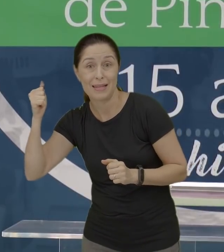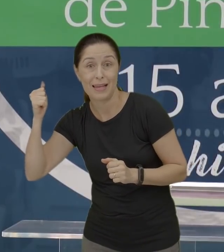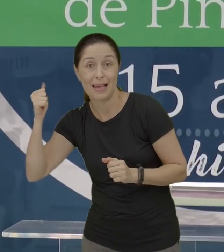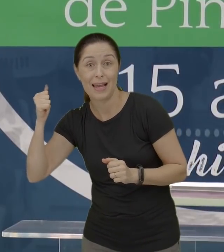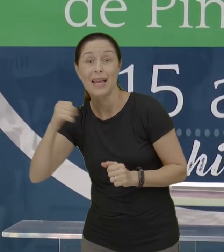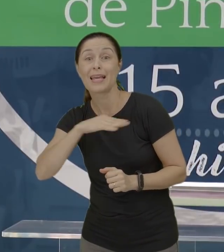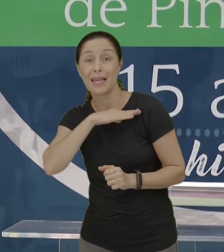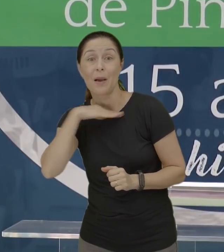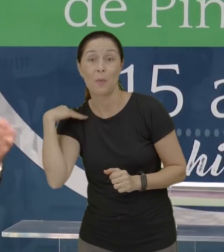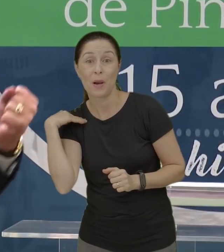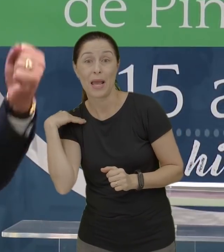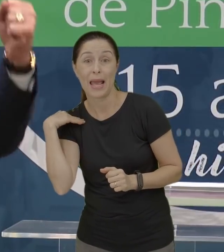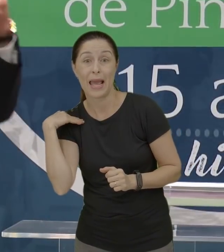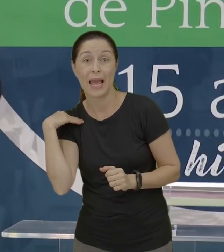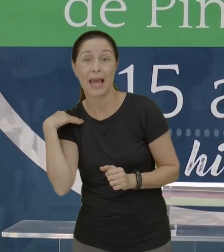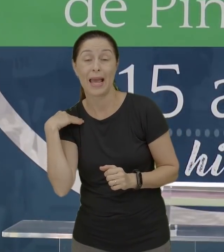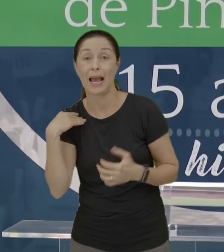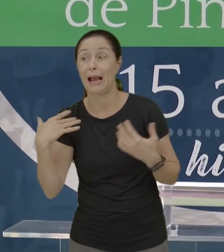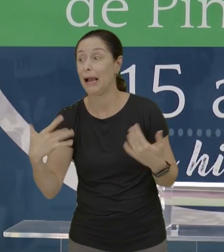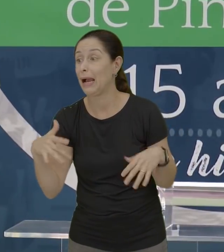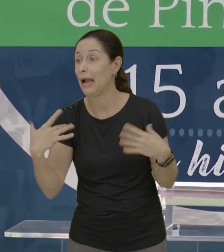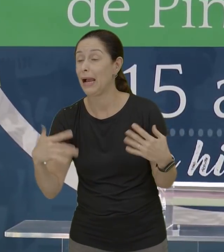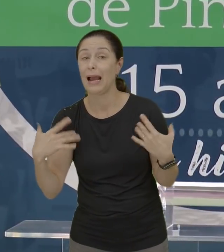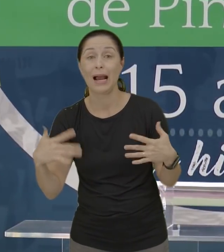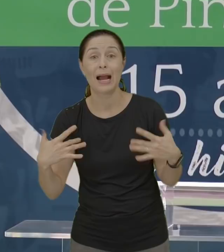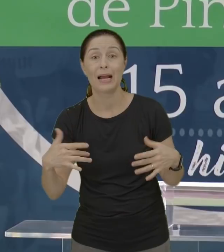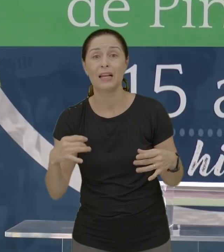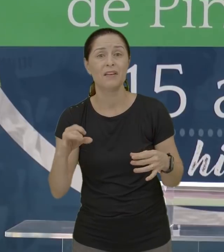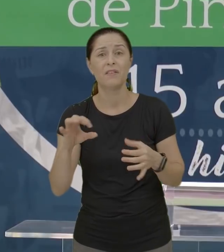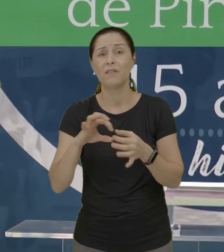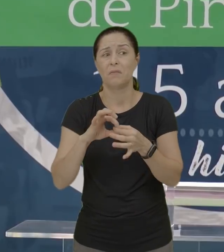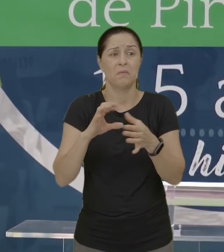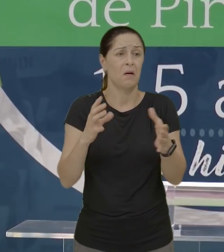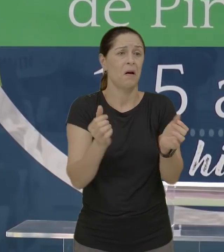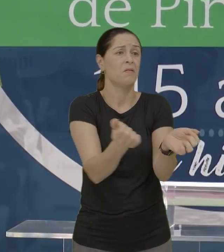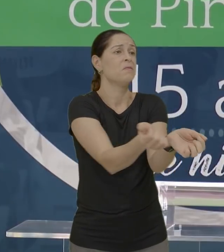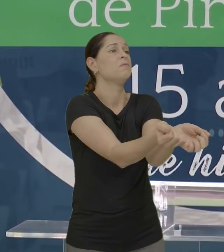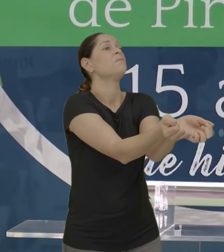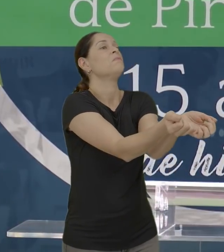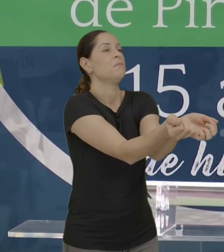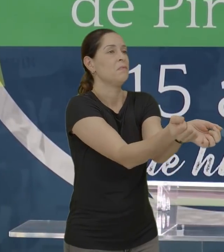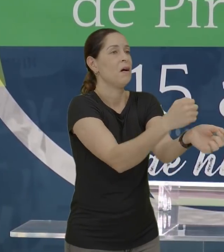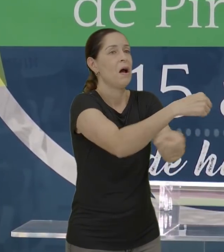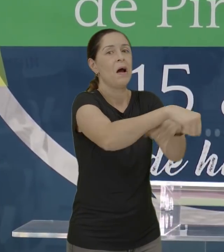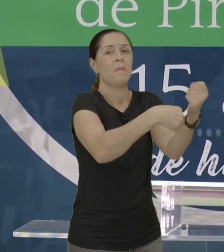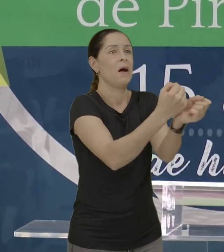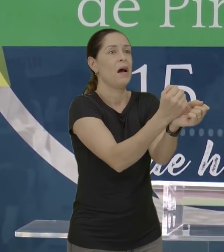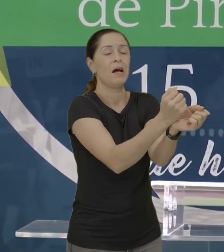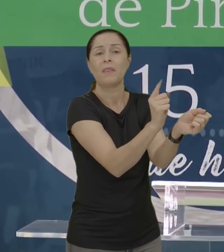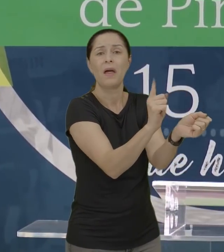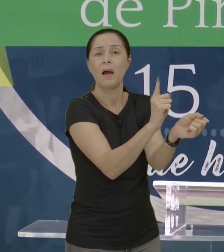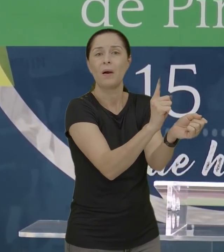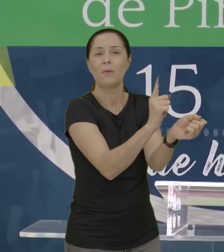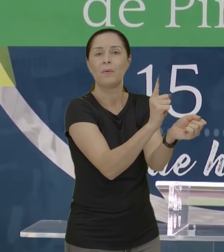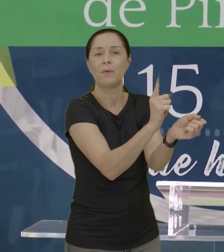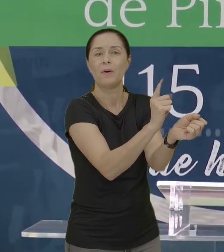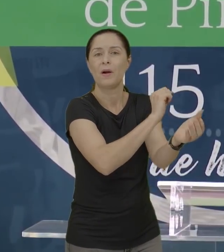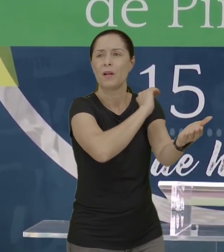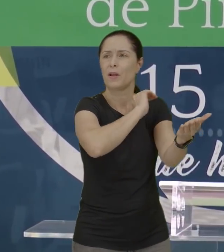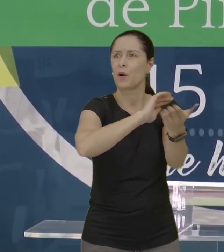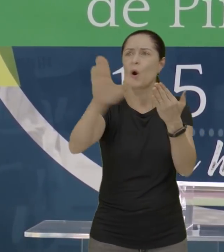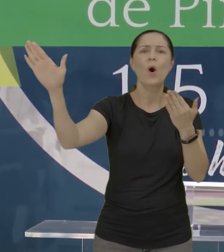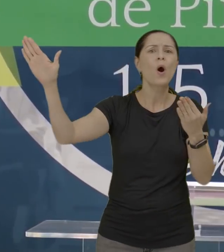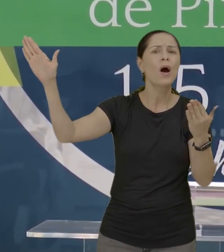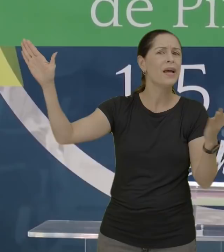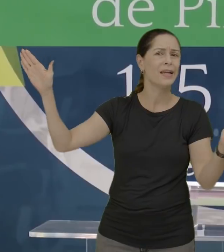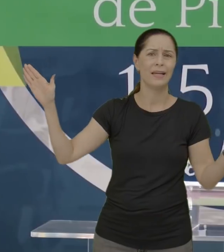pedra, um fecho de lenha, ele ia sair correndo. Ia